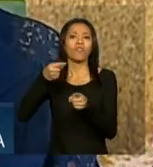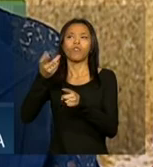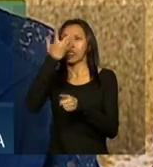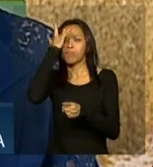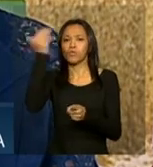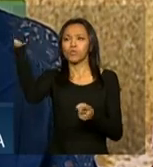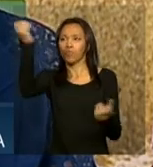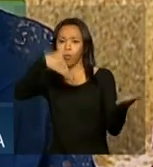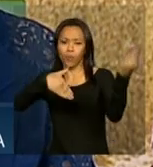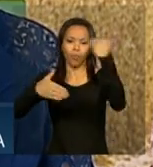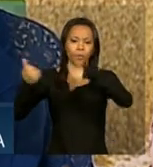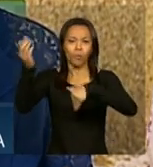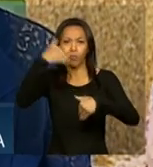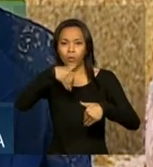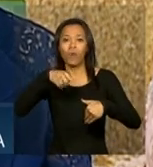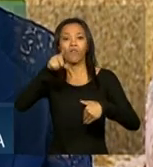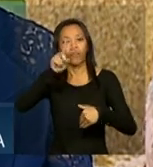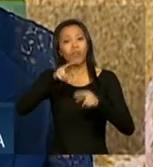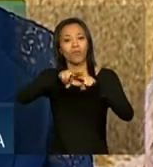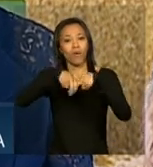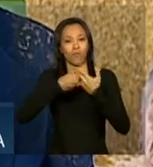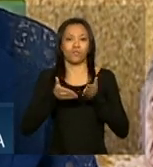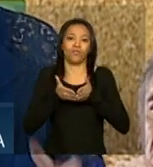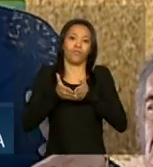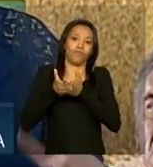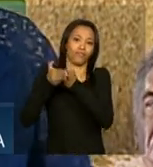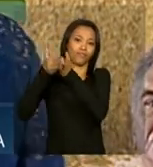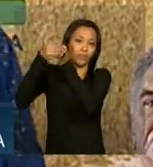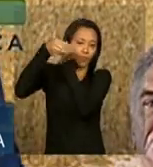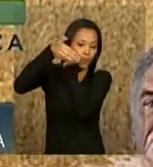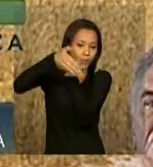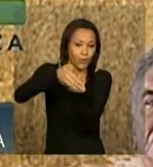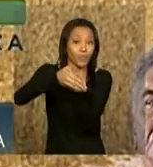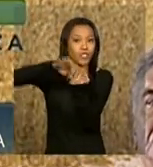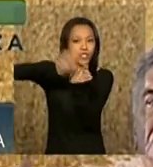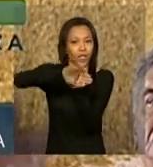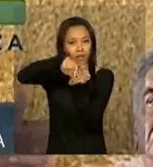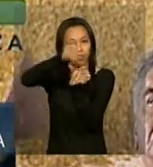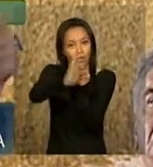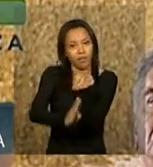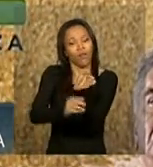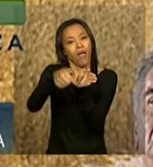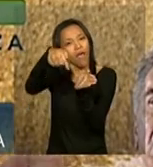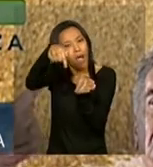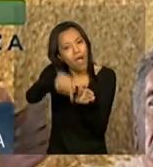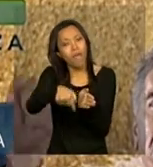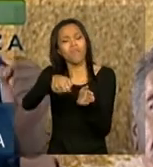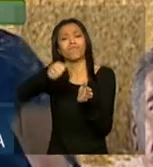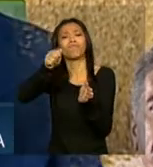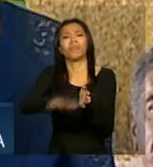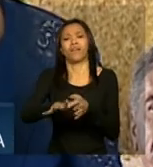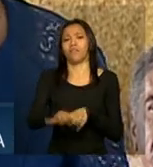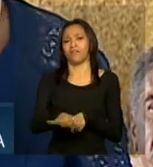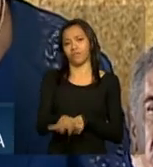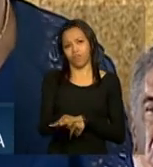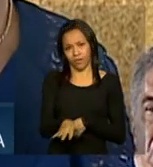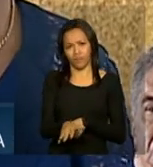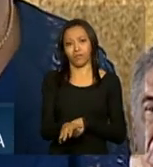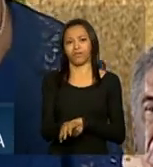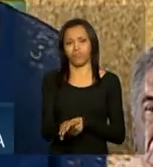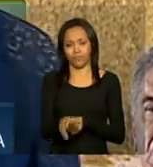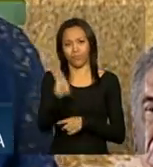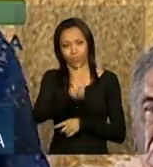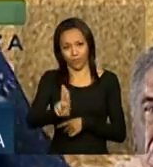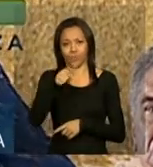colonizado através das estradas de água. Essas estradas de água são a forma mais barata de